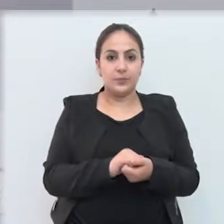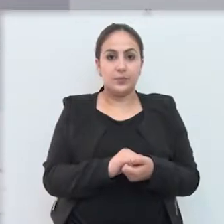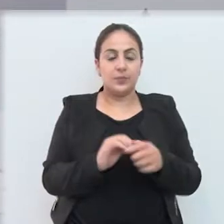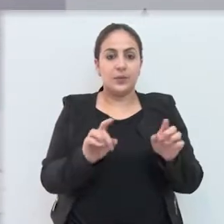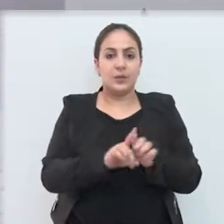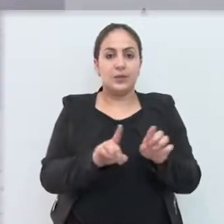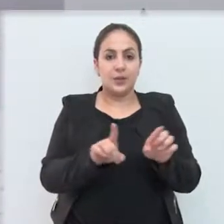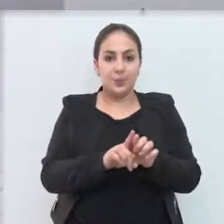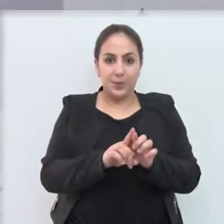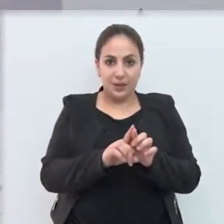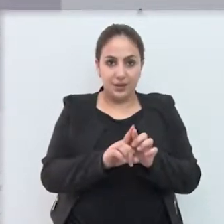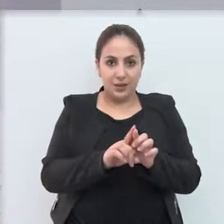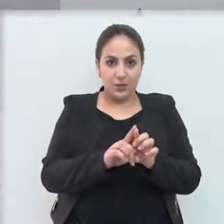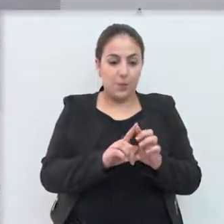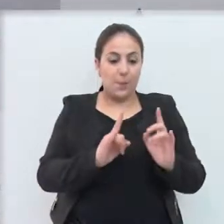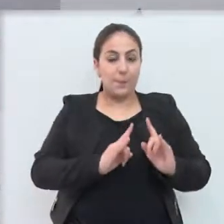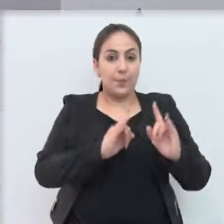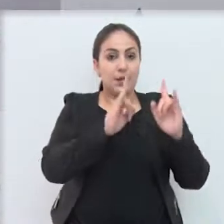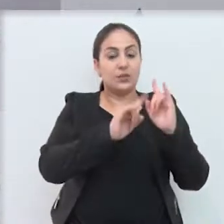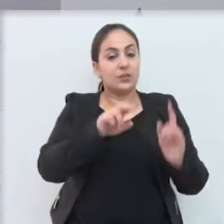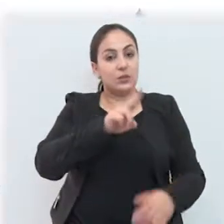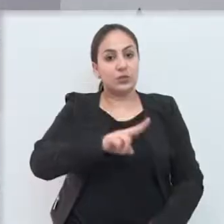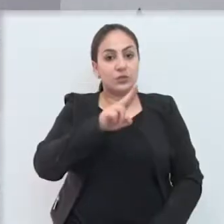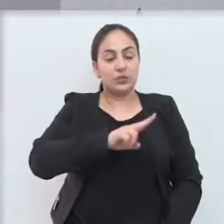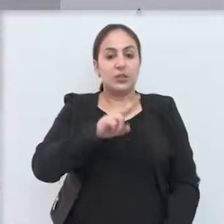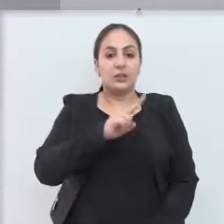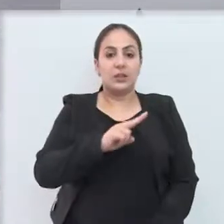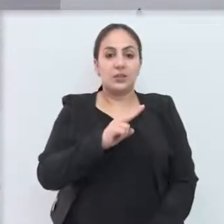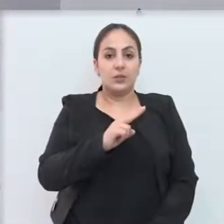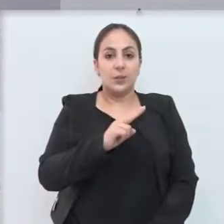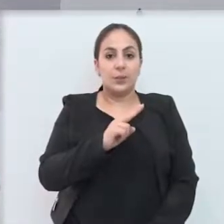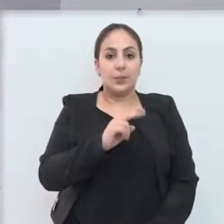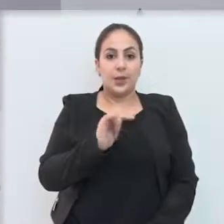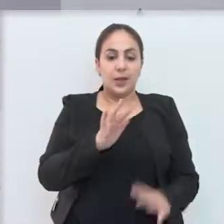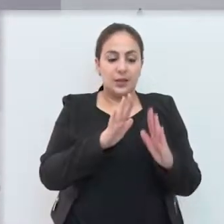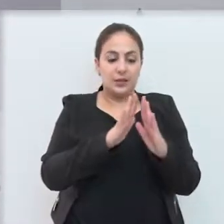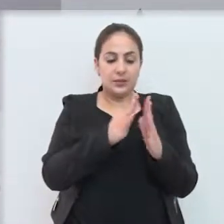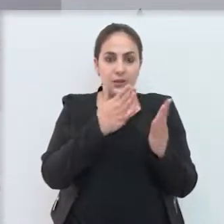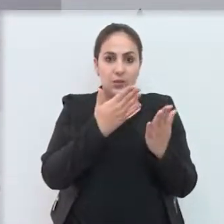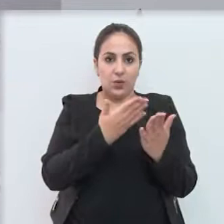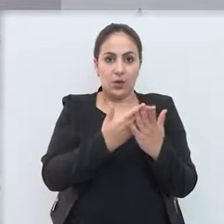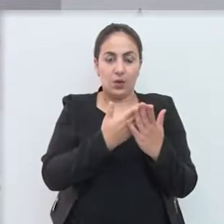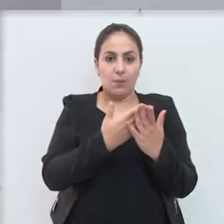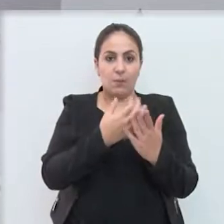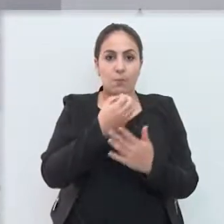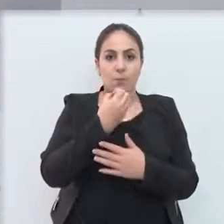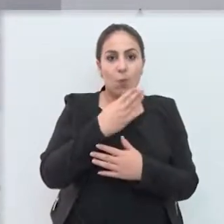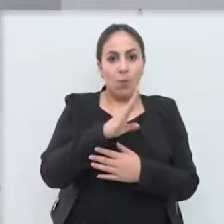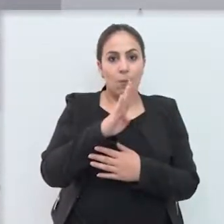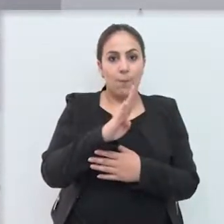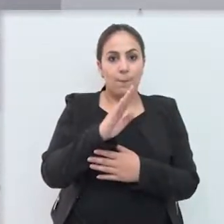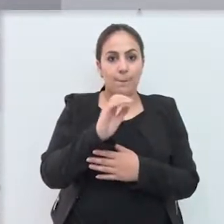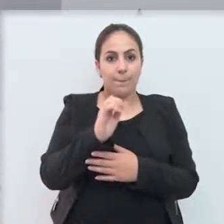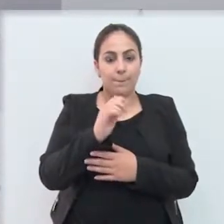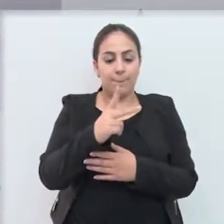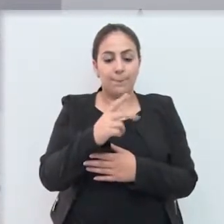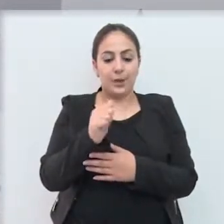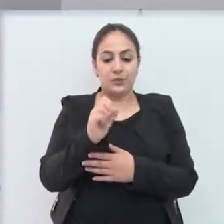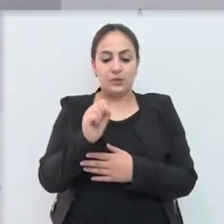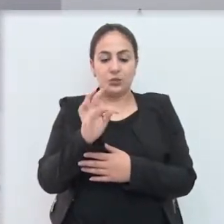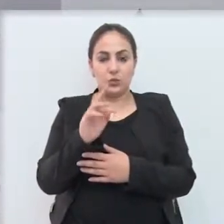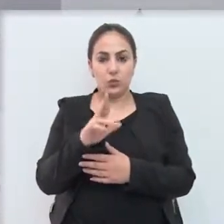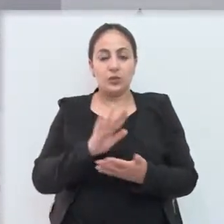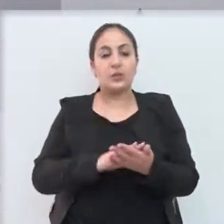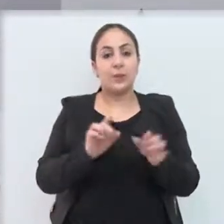vai ser utilizado pela Escola Bom Pastor, um limitador no índice de construção e também um limitador na